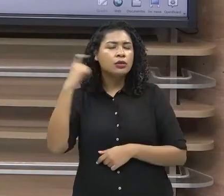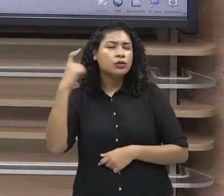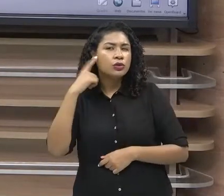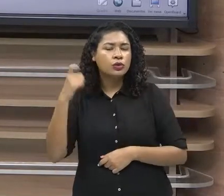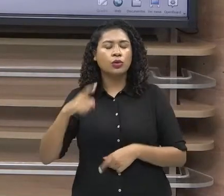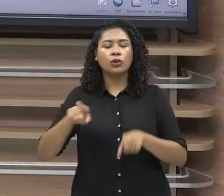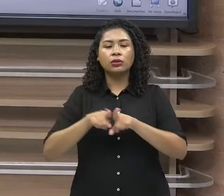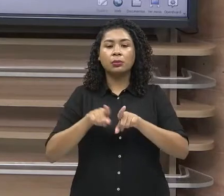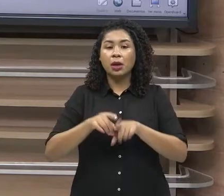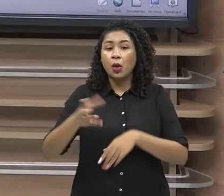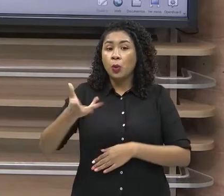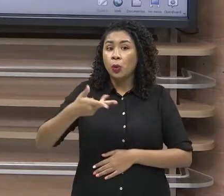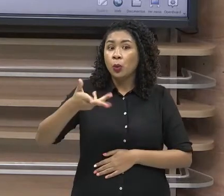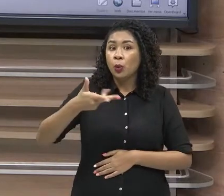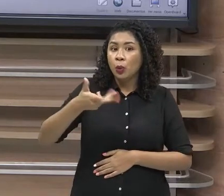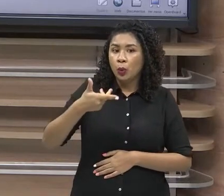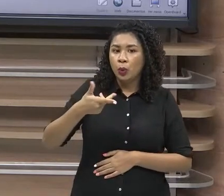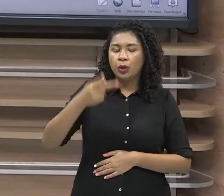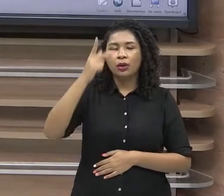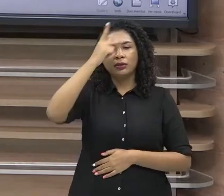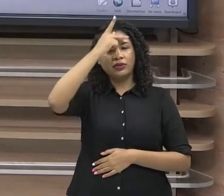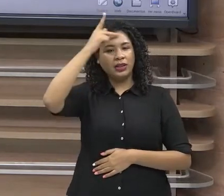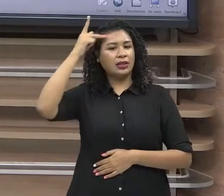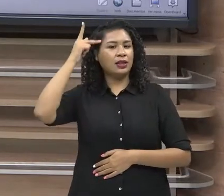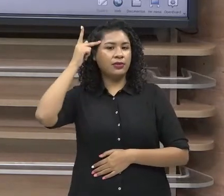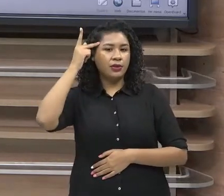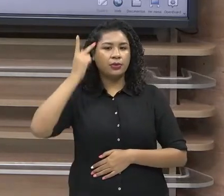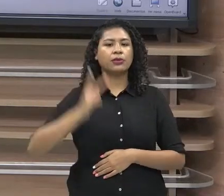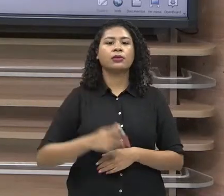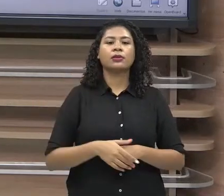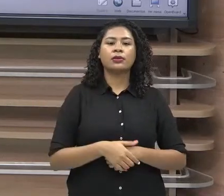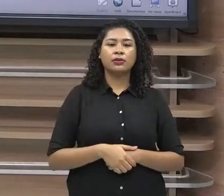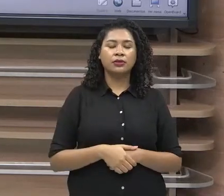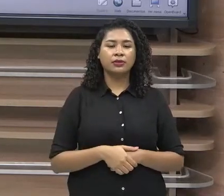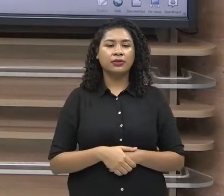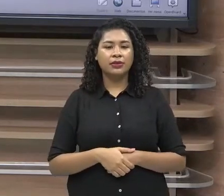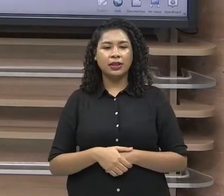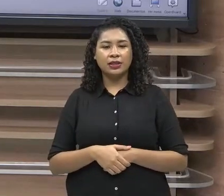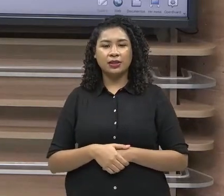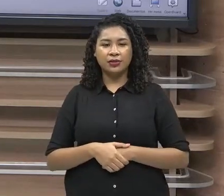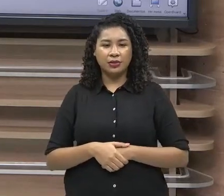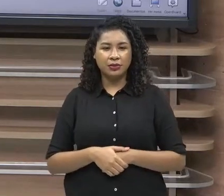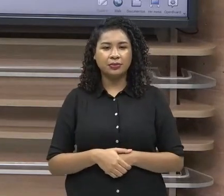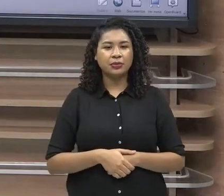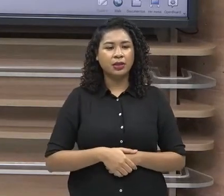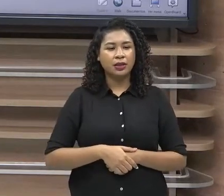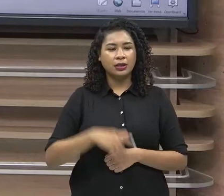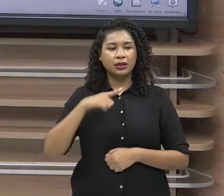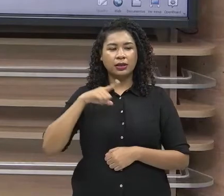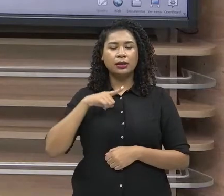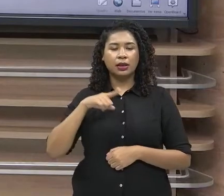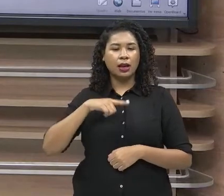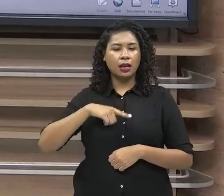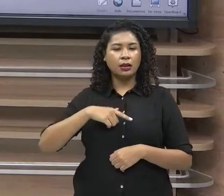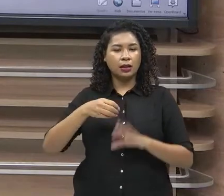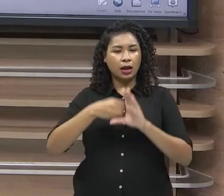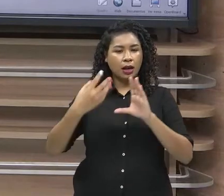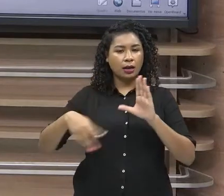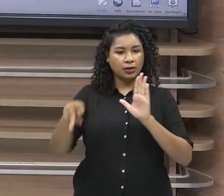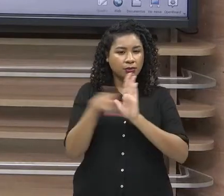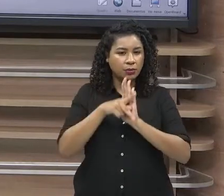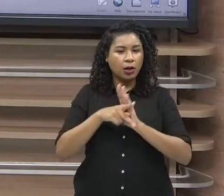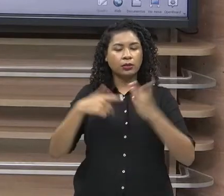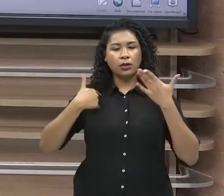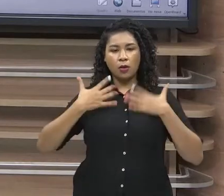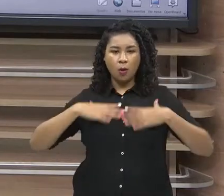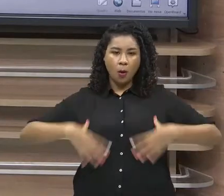e os bailarinos, eles têm umas características próprias, umas roupas bastante coloridas. E os dançarinos, ele